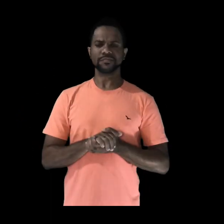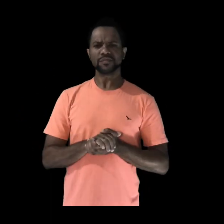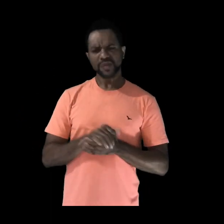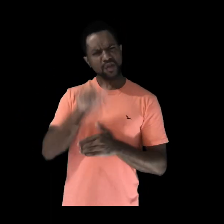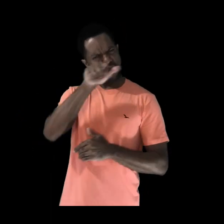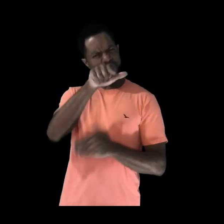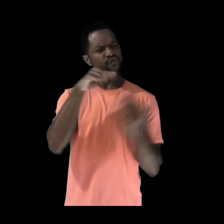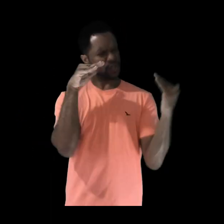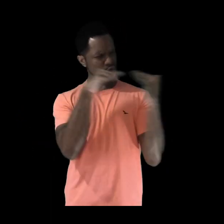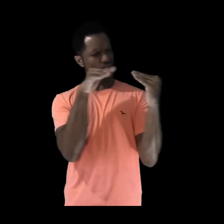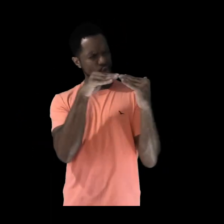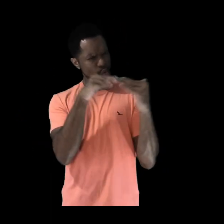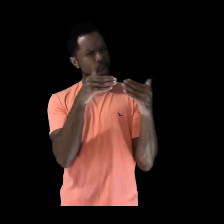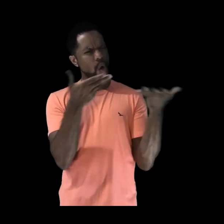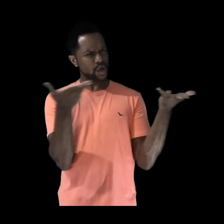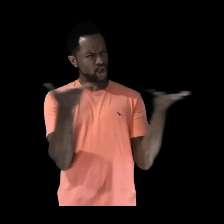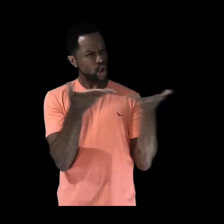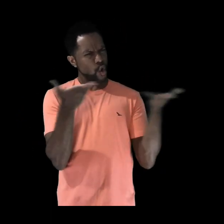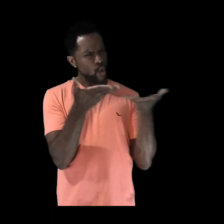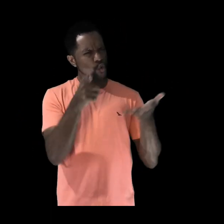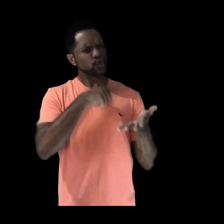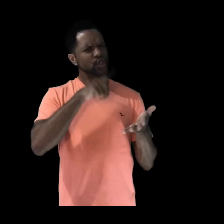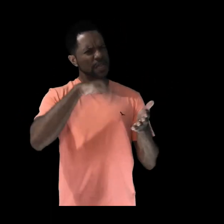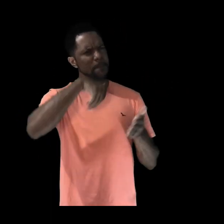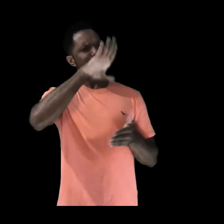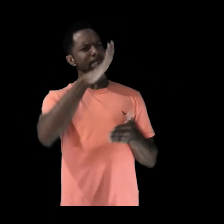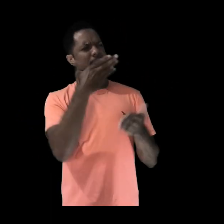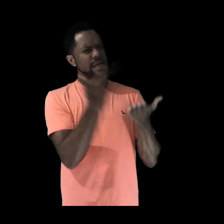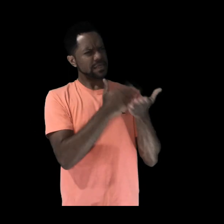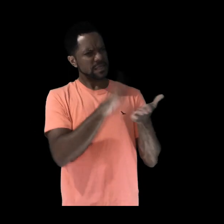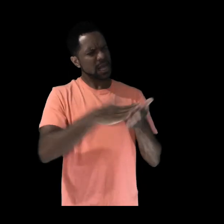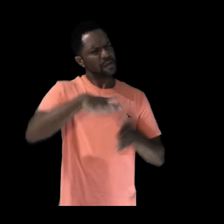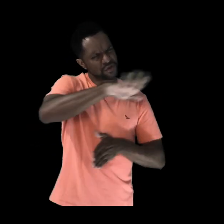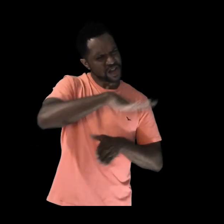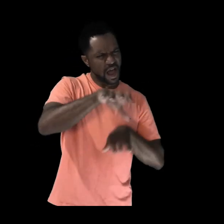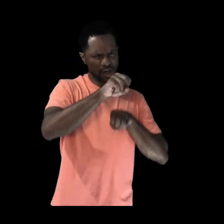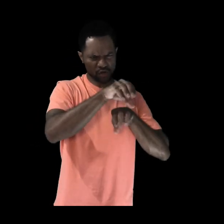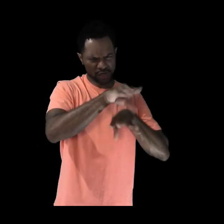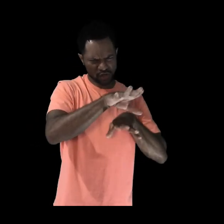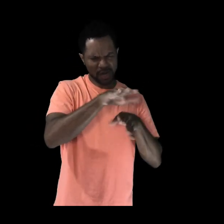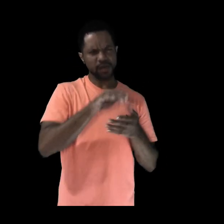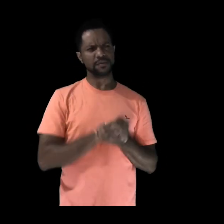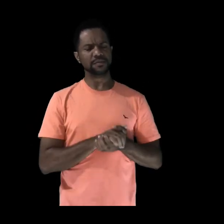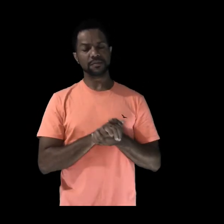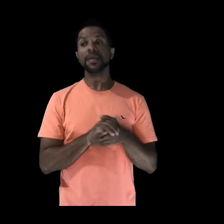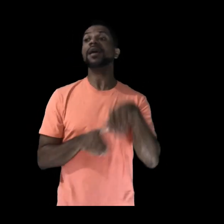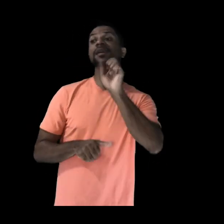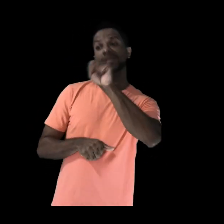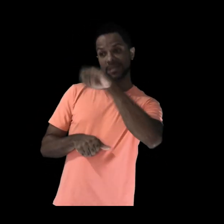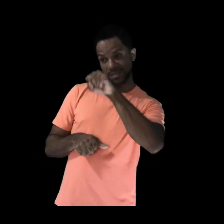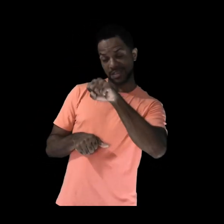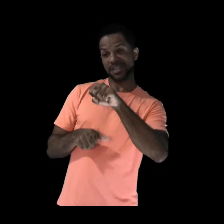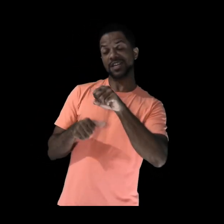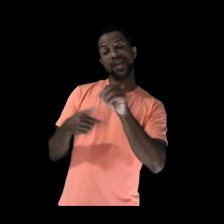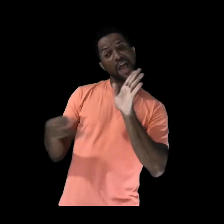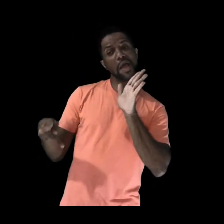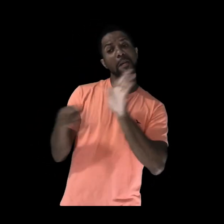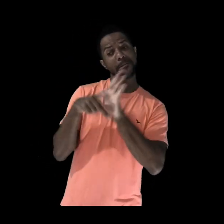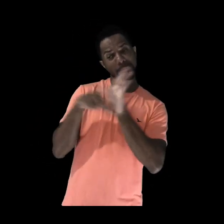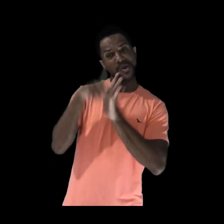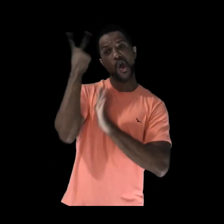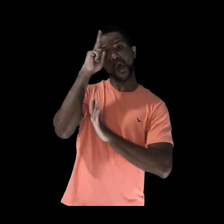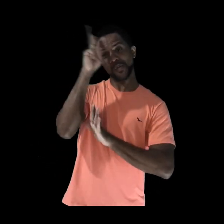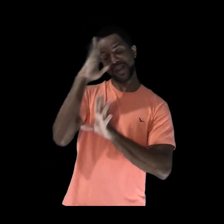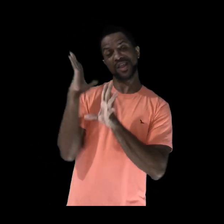Você concorda com essa afirmação que hoje em dia tem mais intérpretes na área educacional? Sim, mas isso